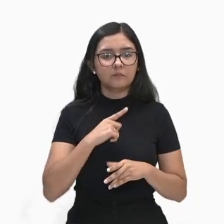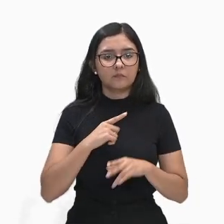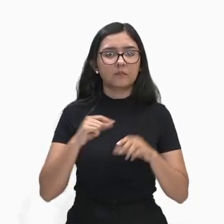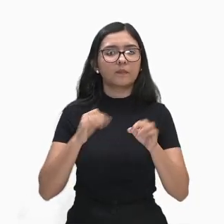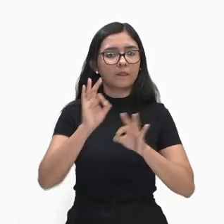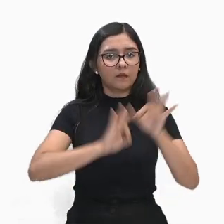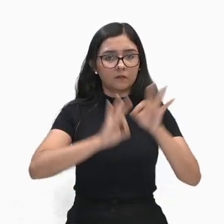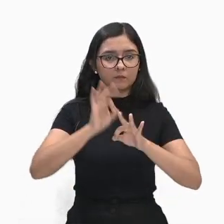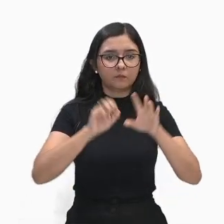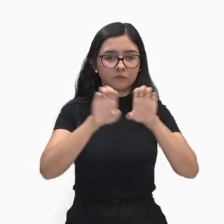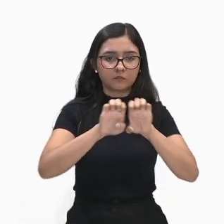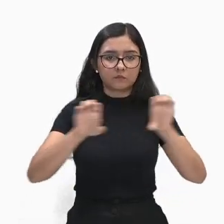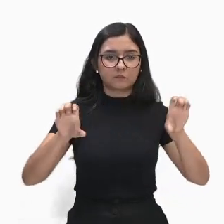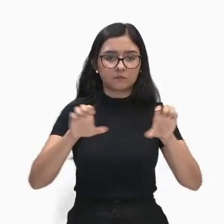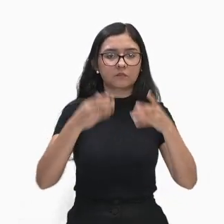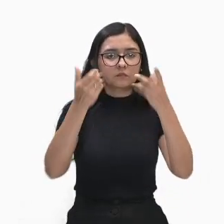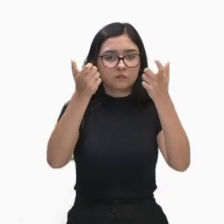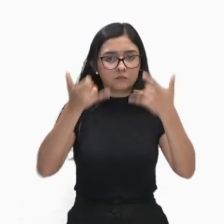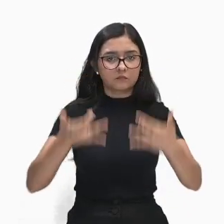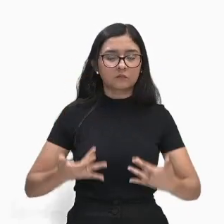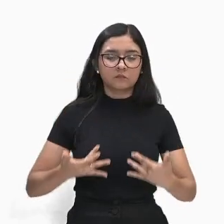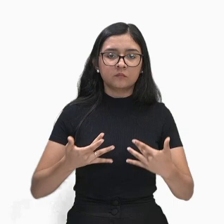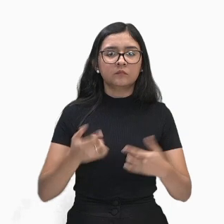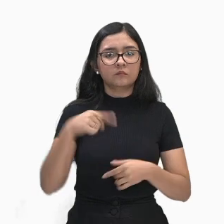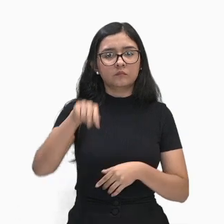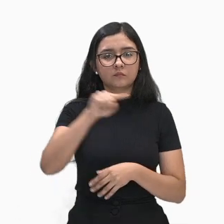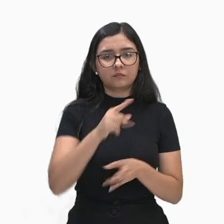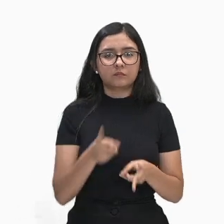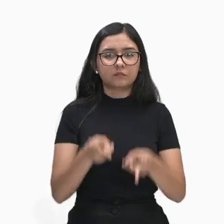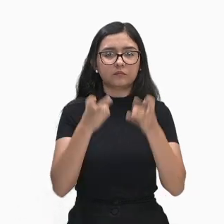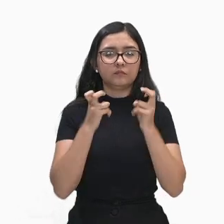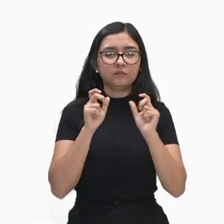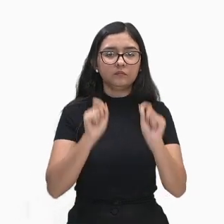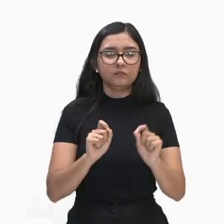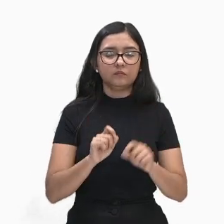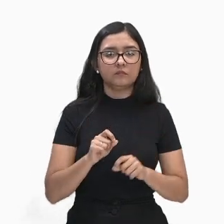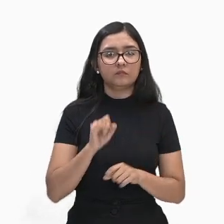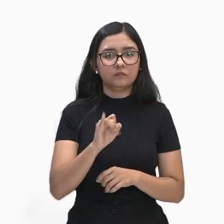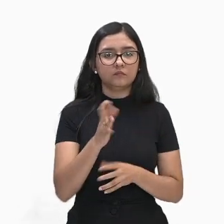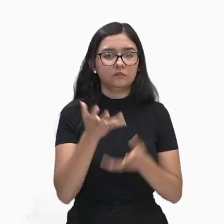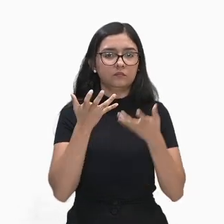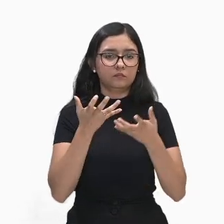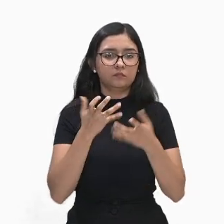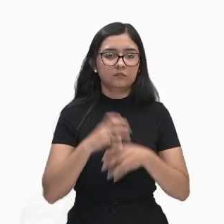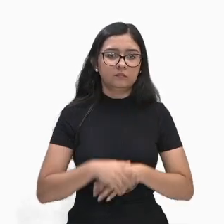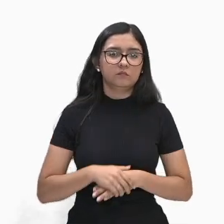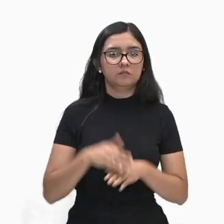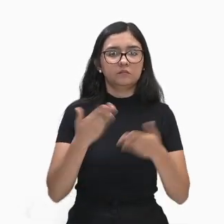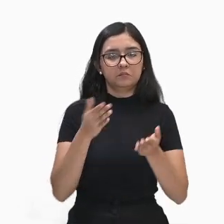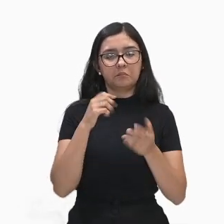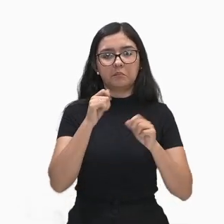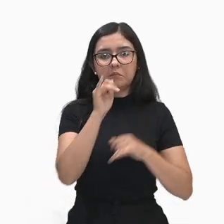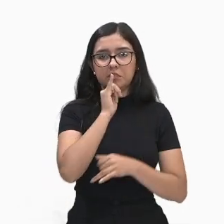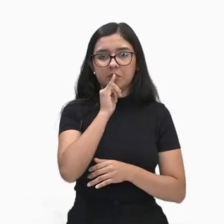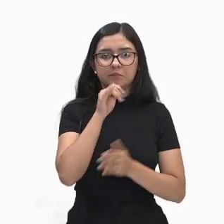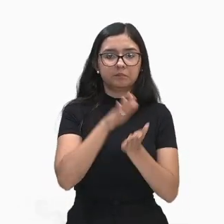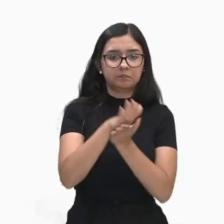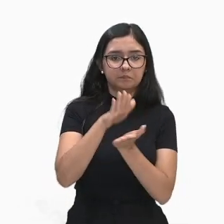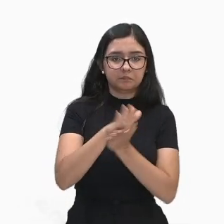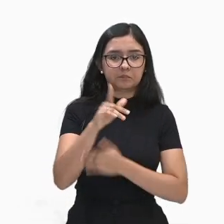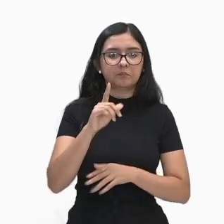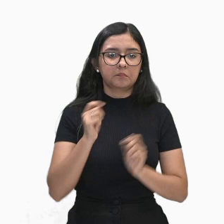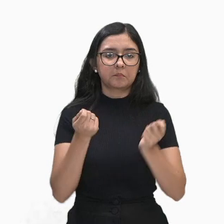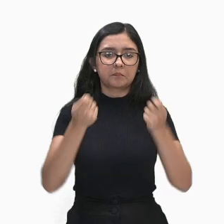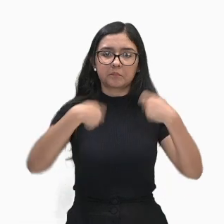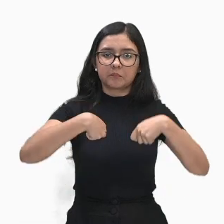para você aí, para você observar. Aí, quando você quiser imprimir a aula, por exemplo, né? Você tem aí a